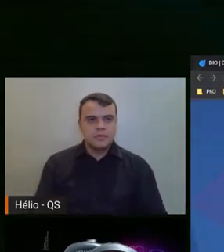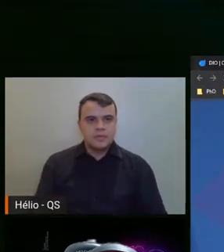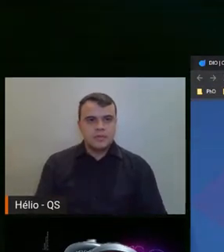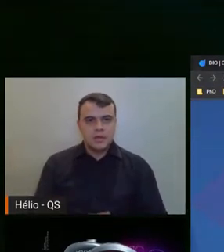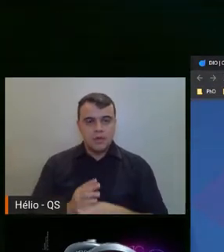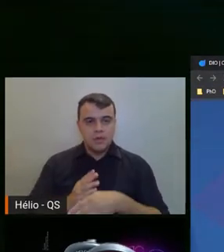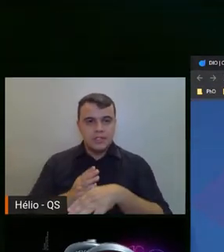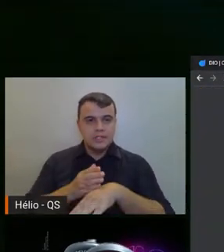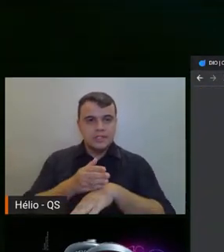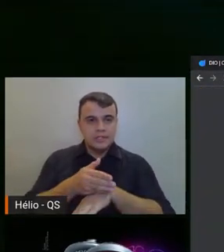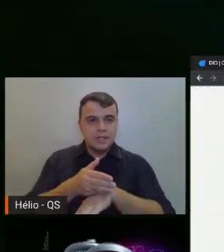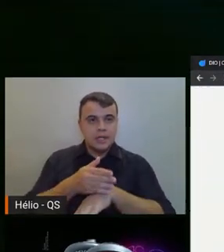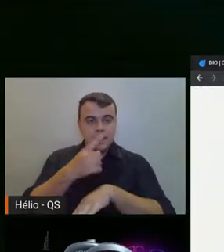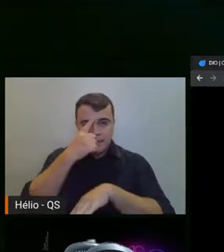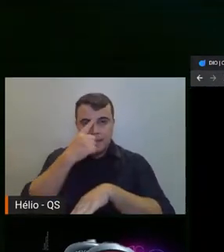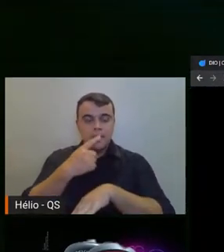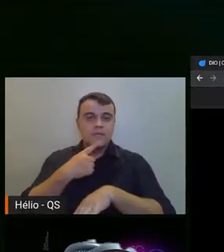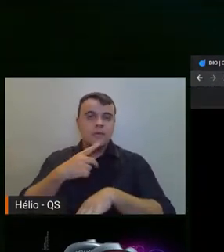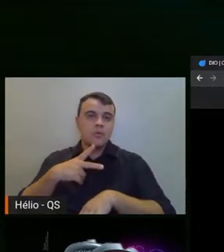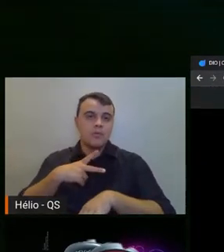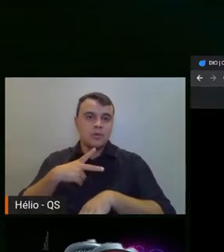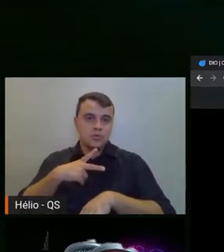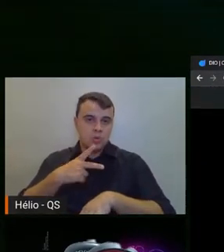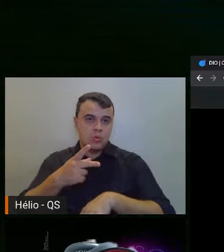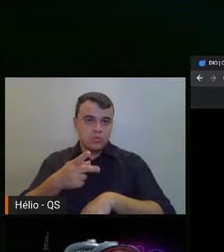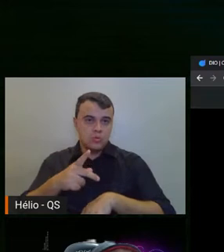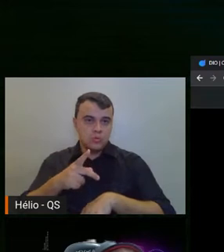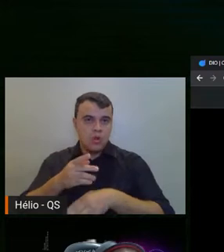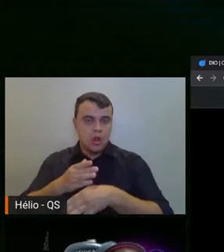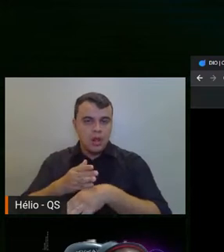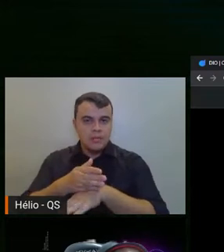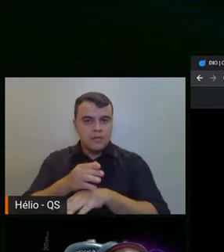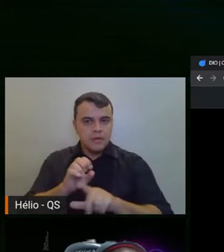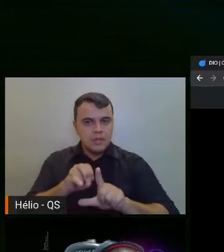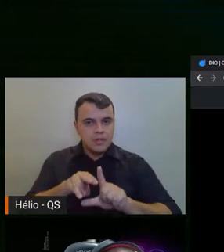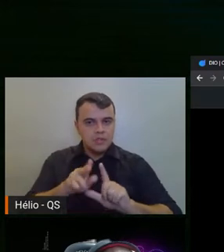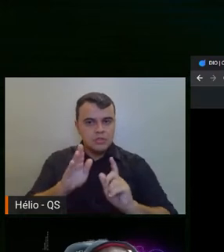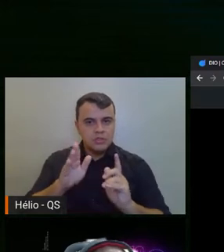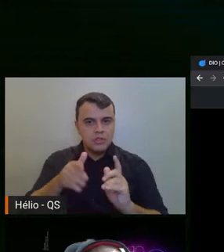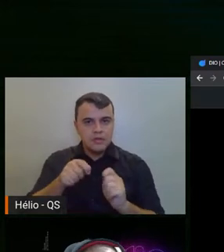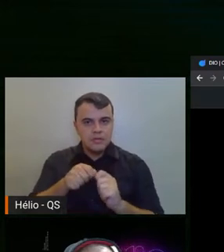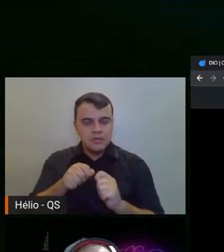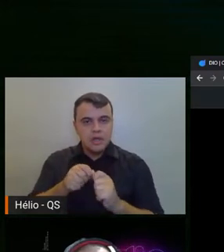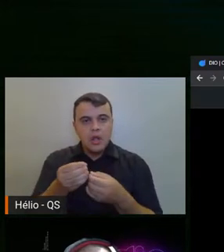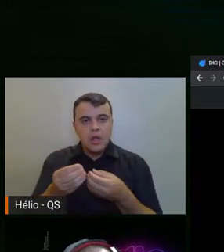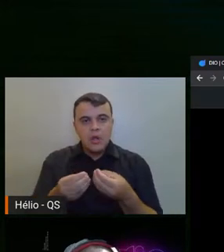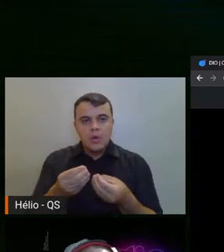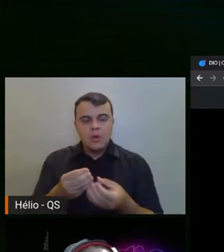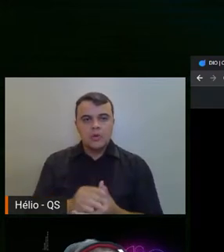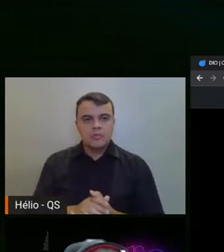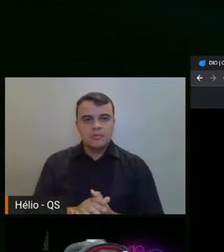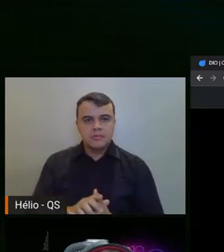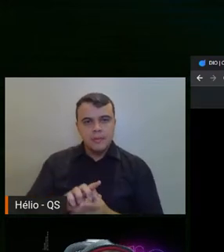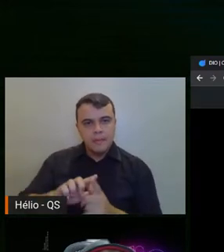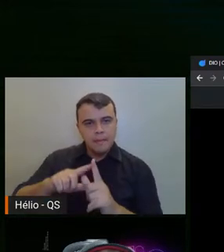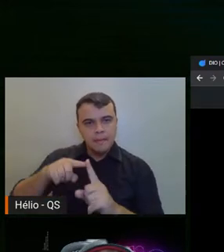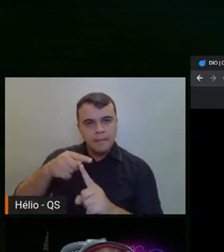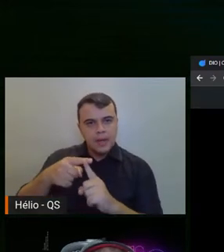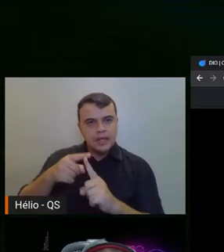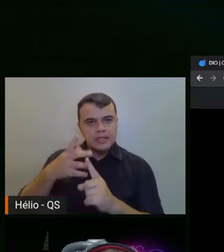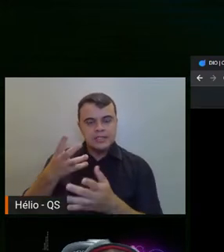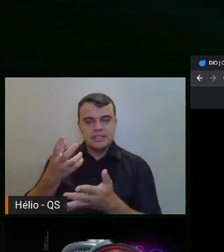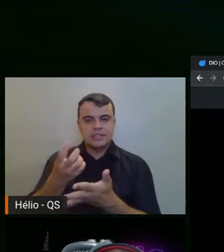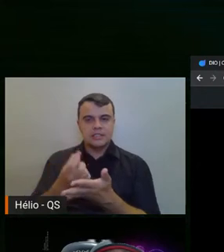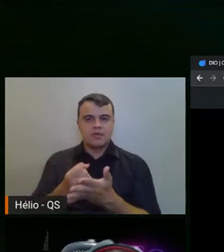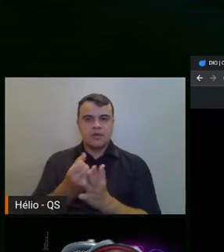LinkedIn aqui no perfil pessoal de vocês que que vocês conseguem fazer Vocês conseguem vir aqui em mais e pedir para salvar